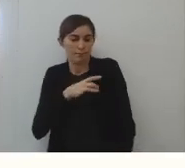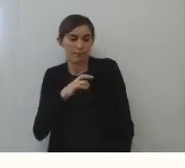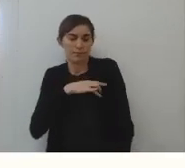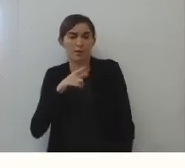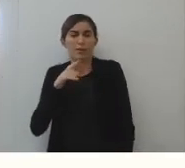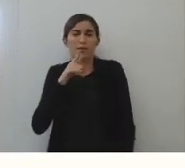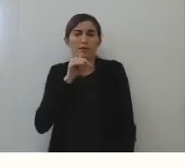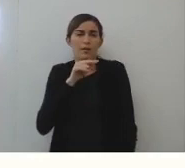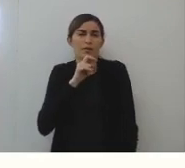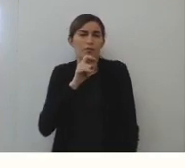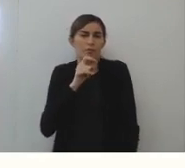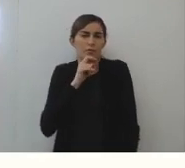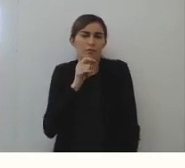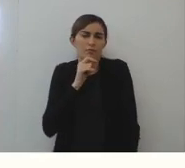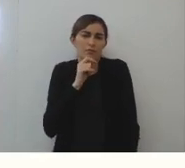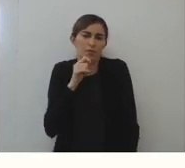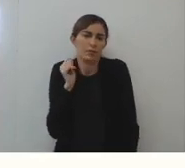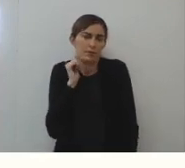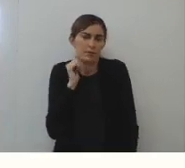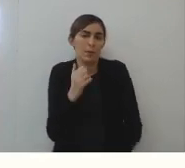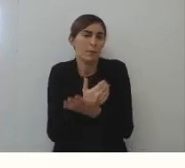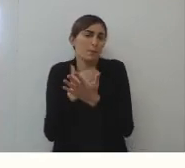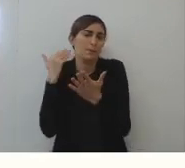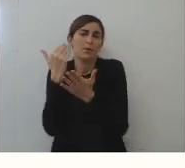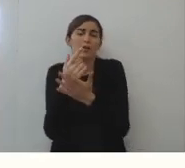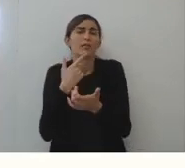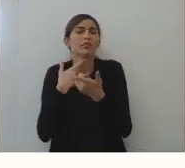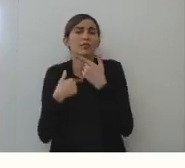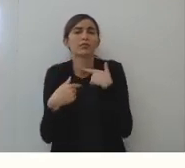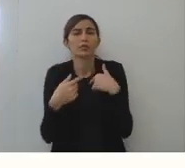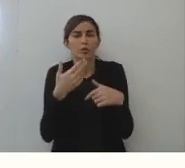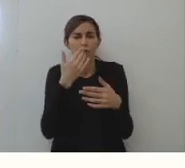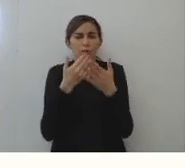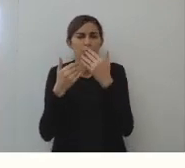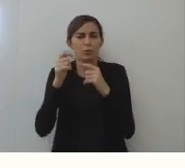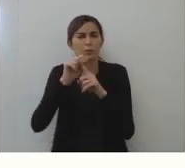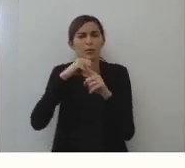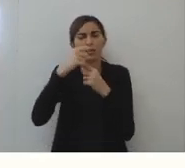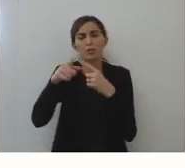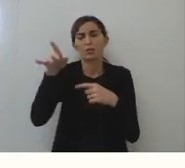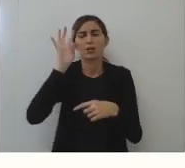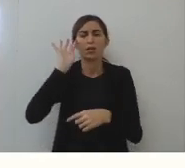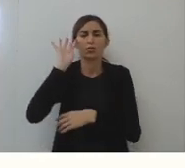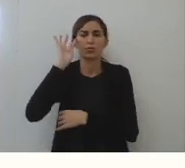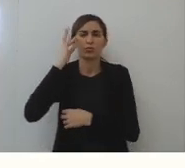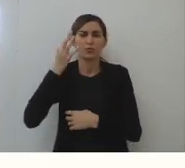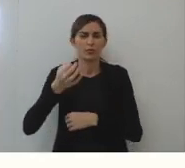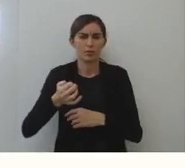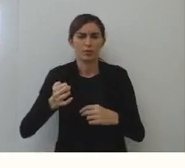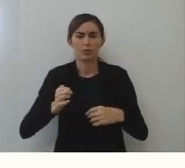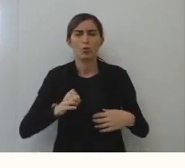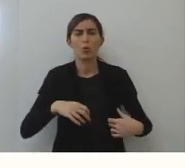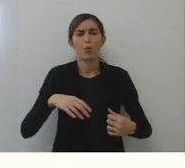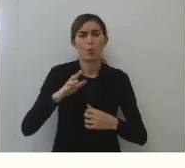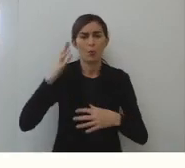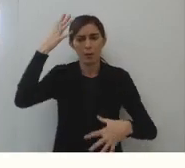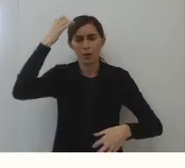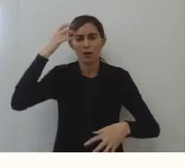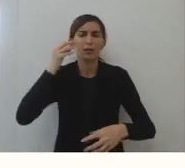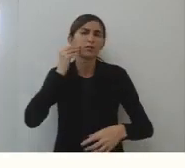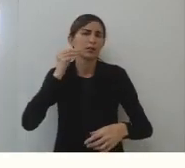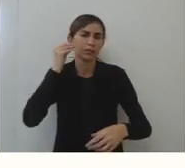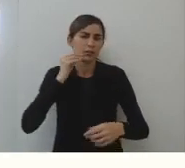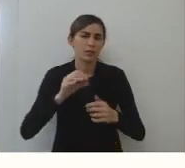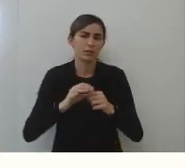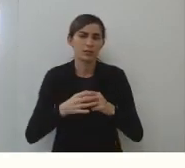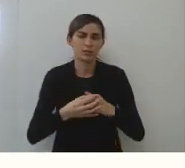fria era maior que o desejo de comer bananas, eles resolveram que o macaco que tentasse subir na mesa